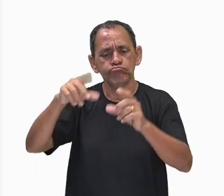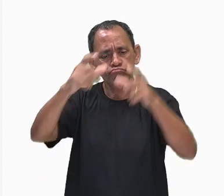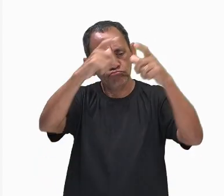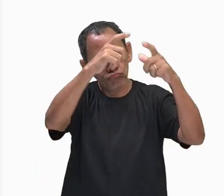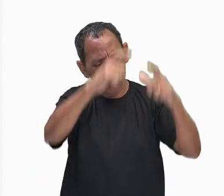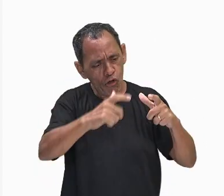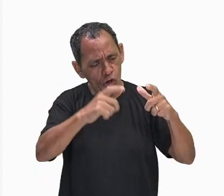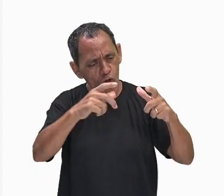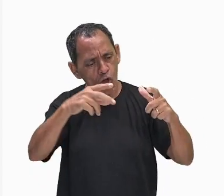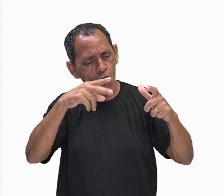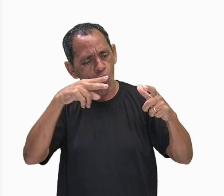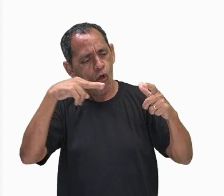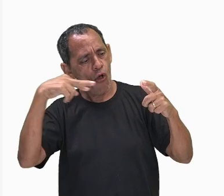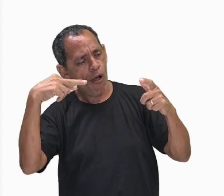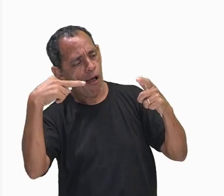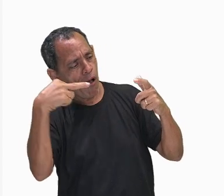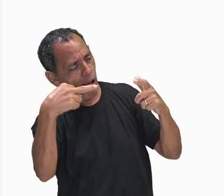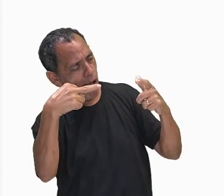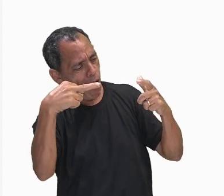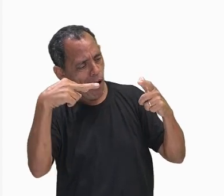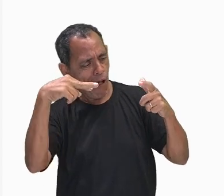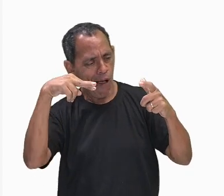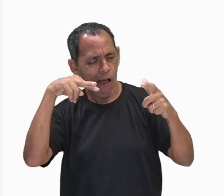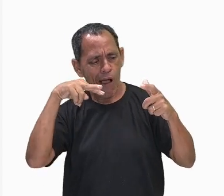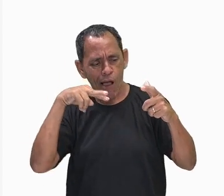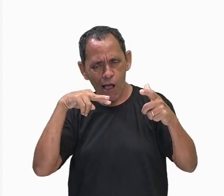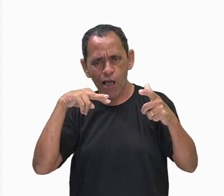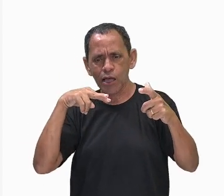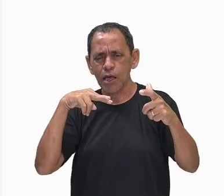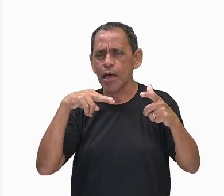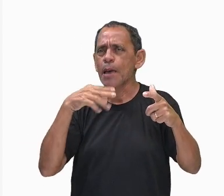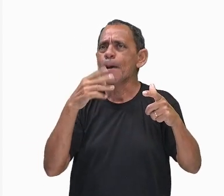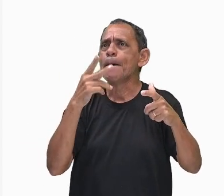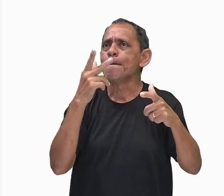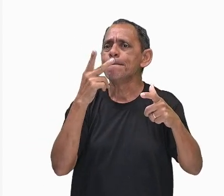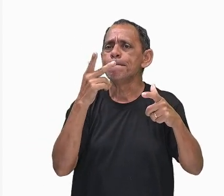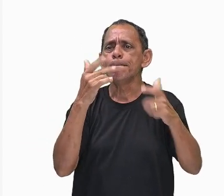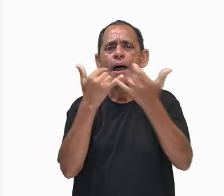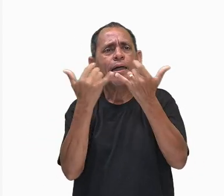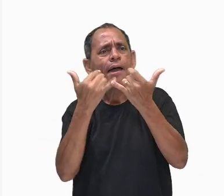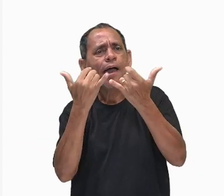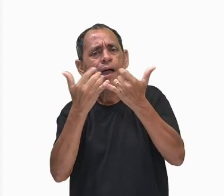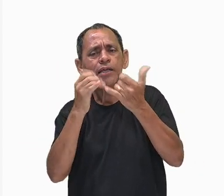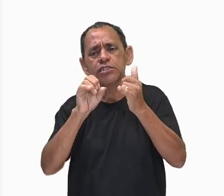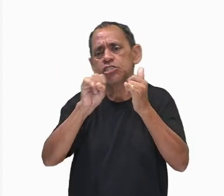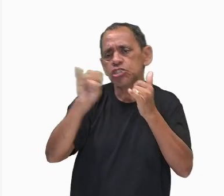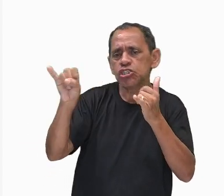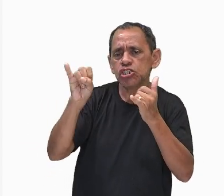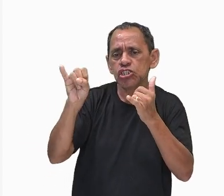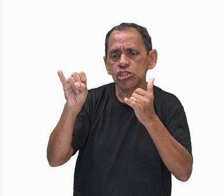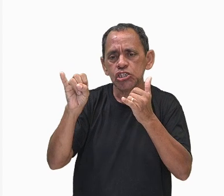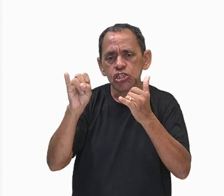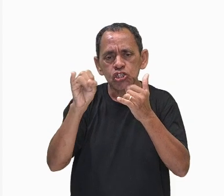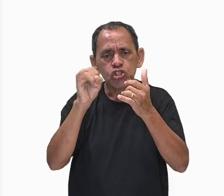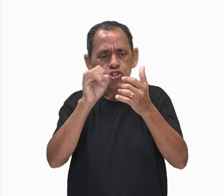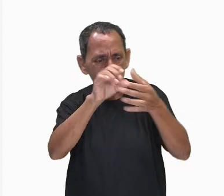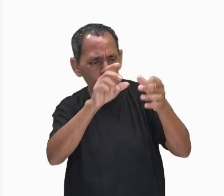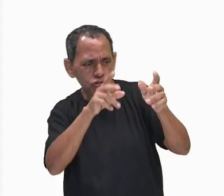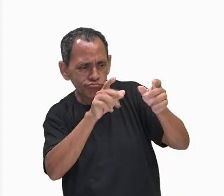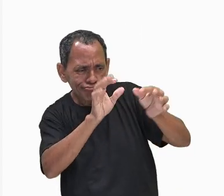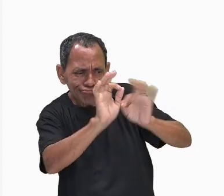gente desmontasse, né, os nossos sólidos. Se a gente estivesse falando aqui de um cubo, é como se a gente abrisse o